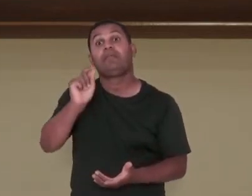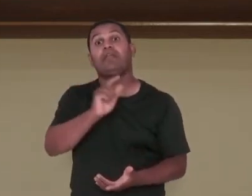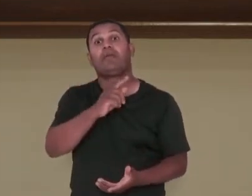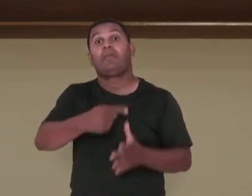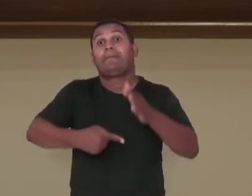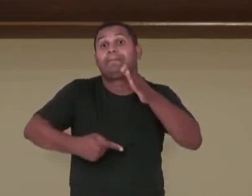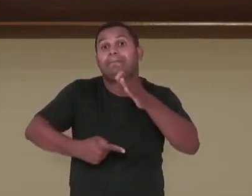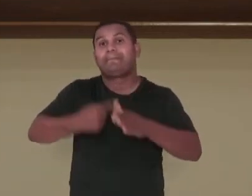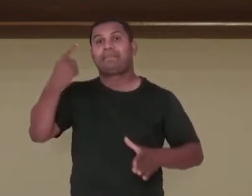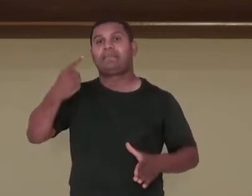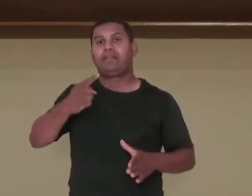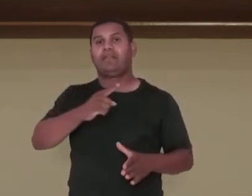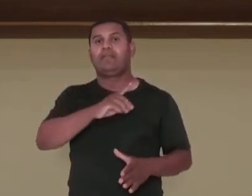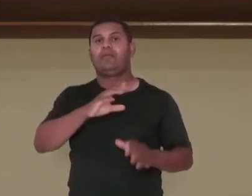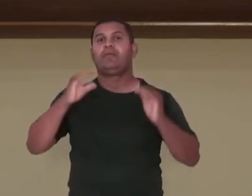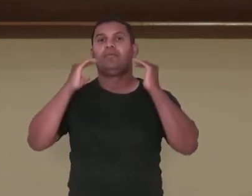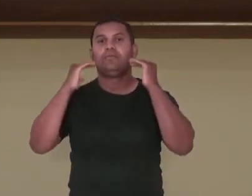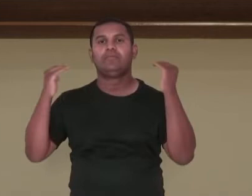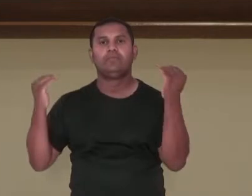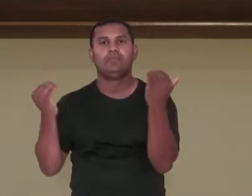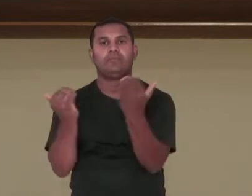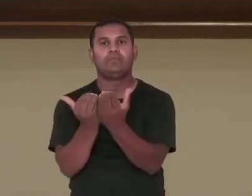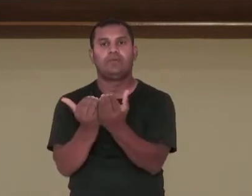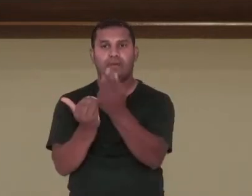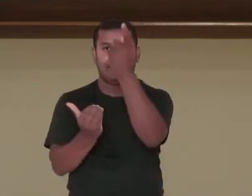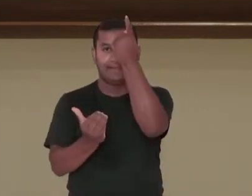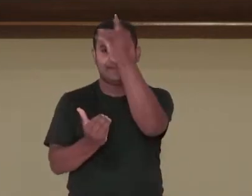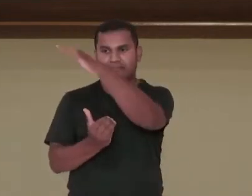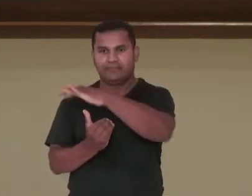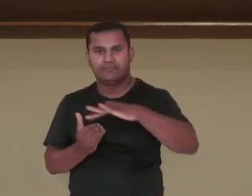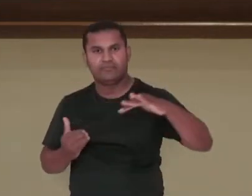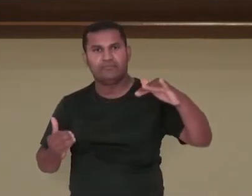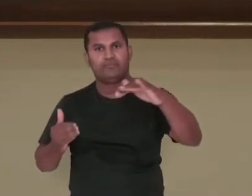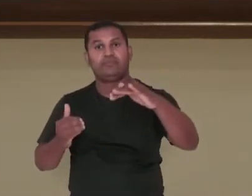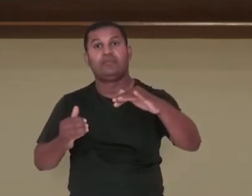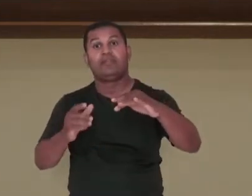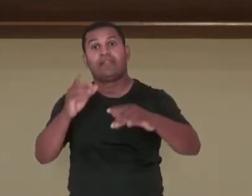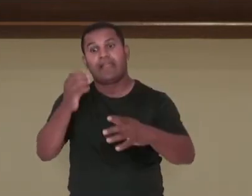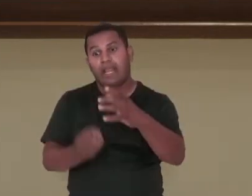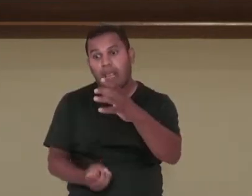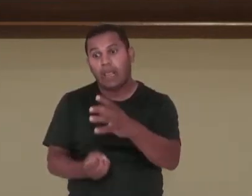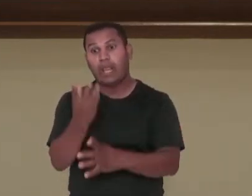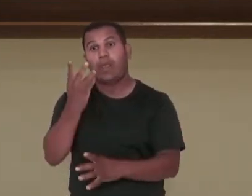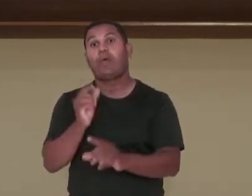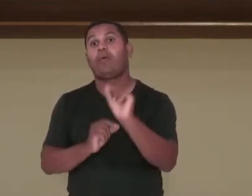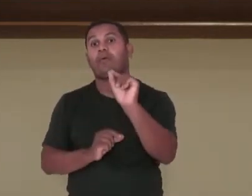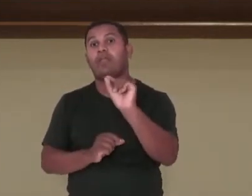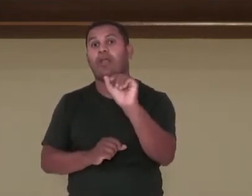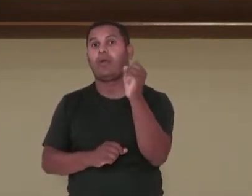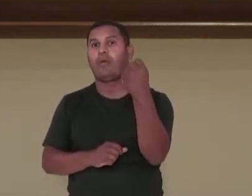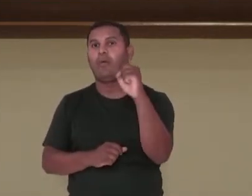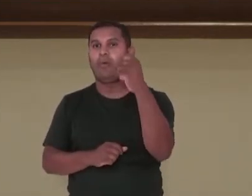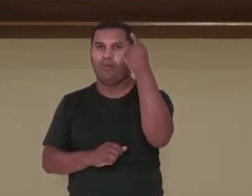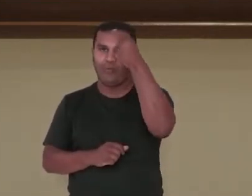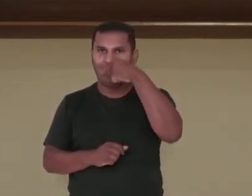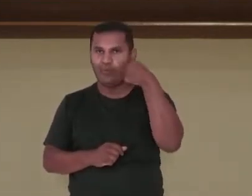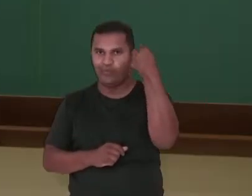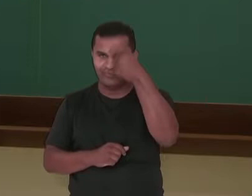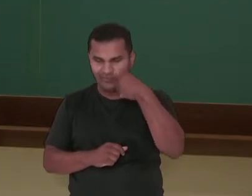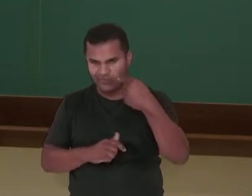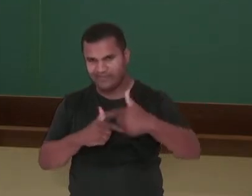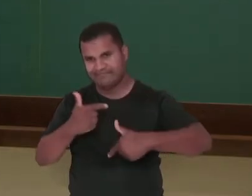eles exigiam que ocorresse no Brasil uma jornada de 8 horas de trabalho e que ocorresse